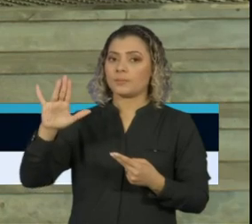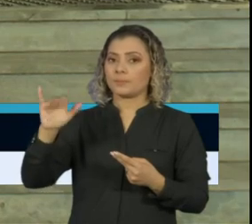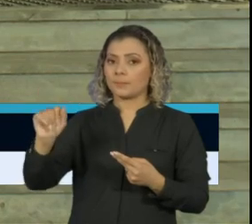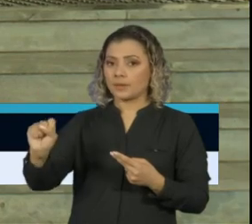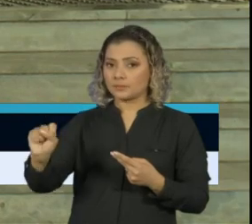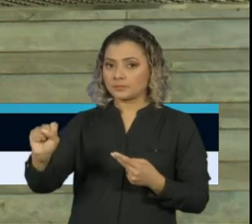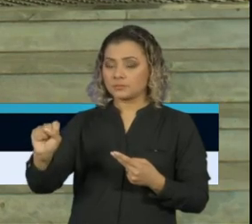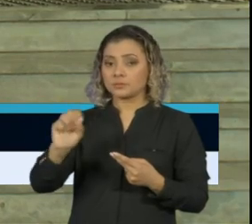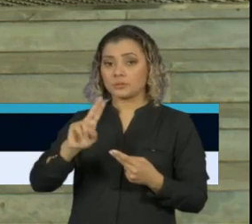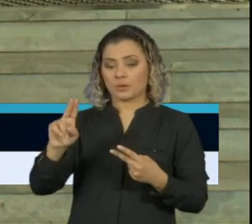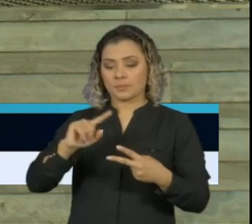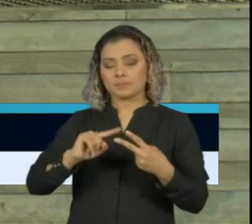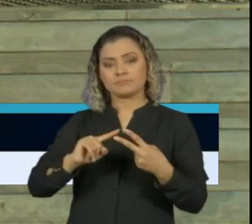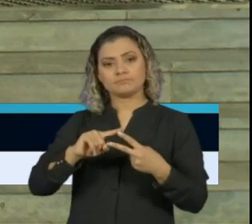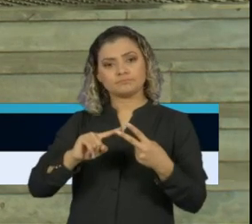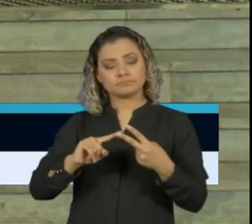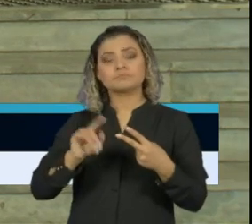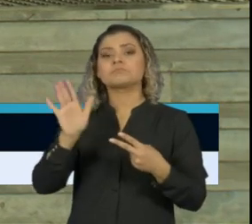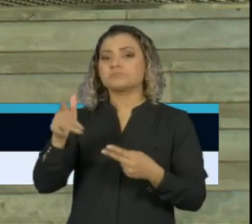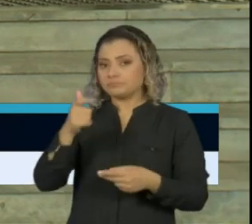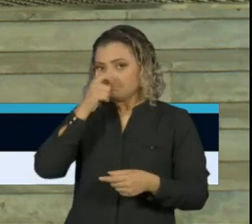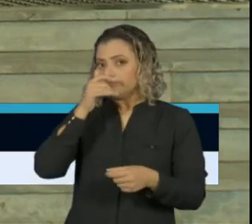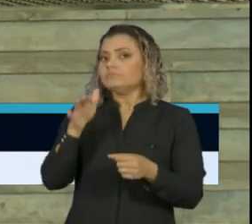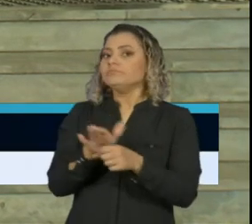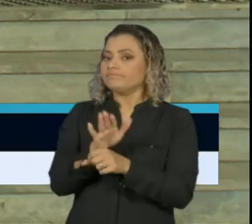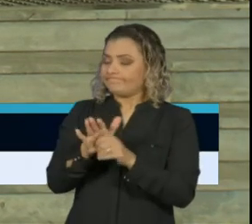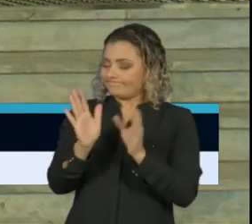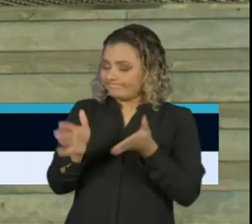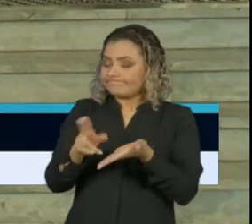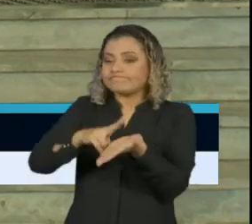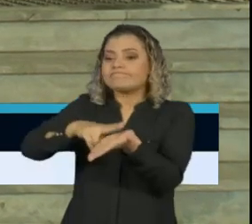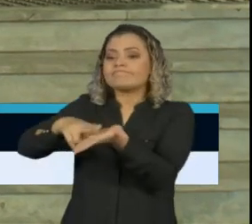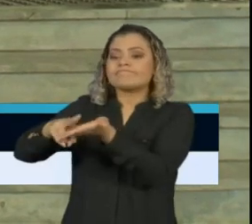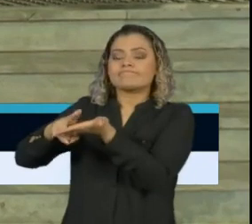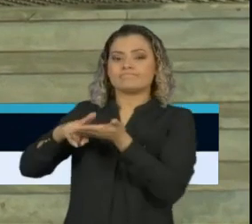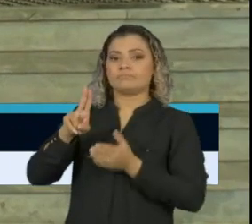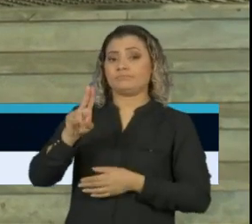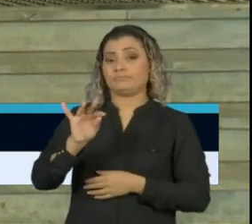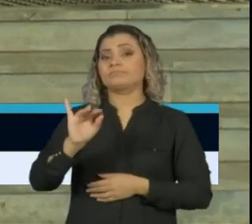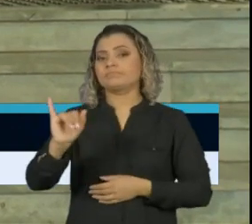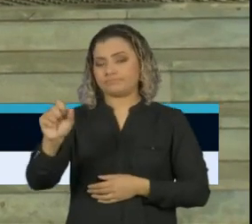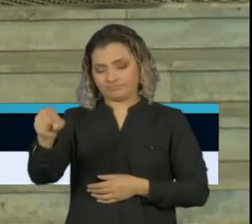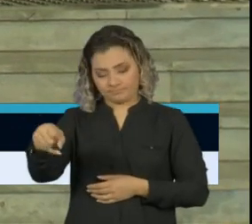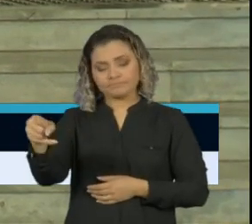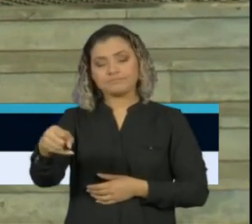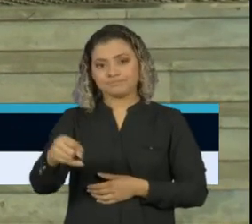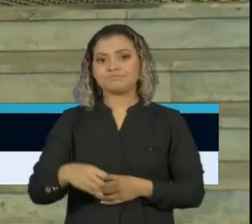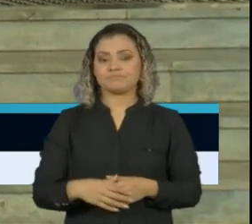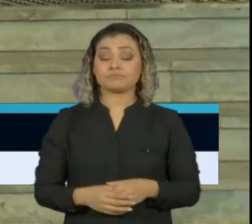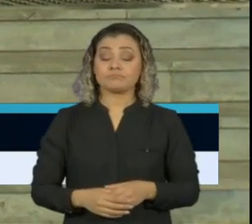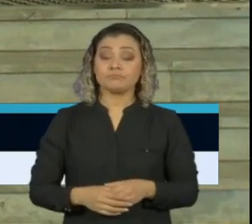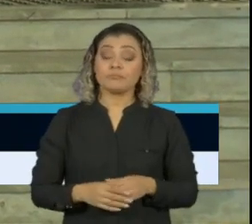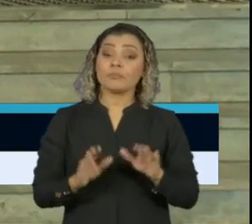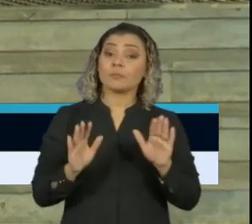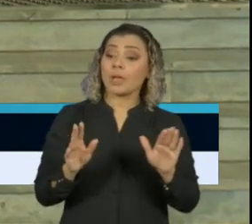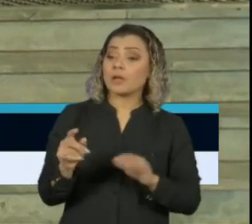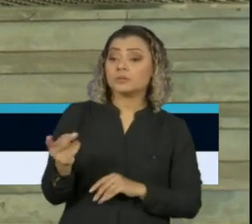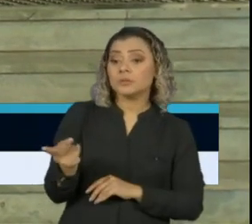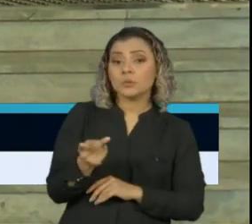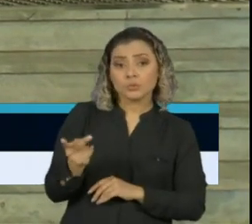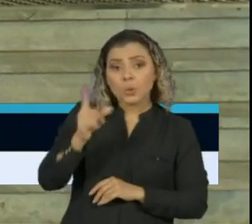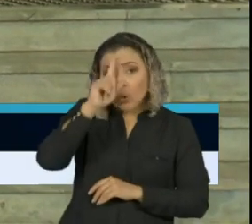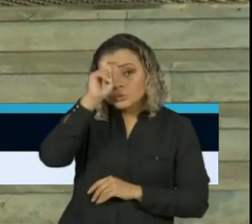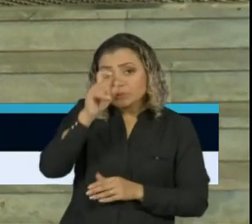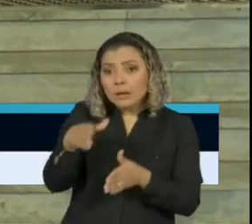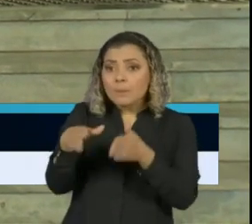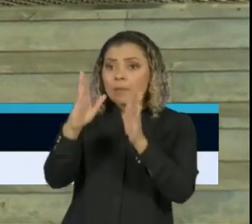bastante elevadas, estão no topo da lista em termos de ocupação. E ambos têm